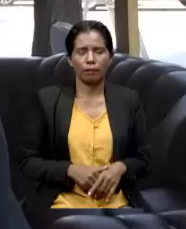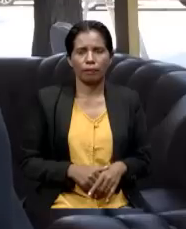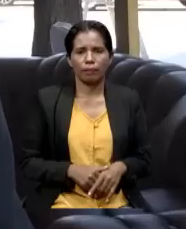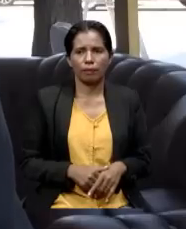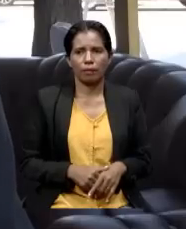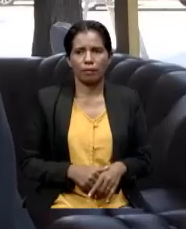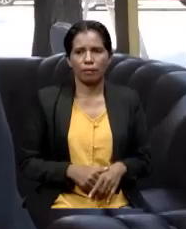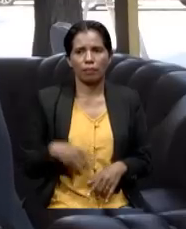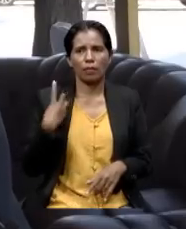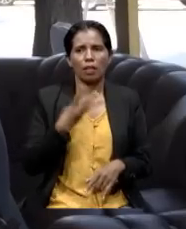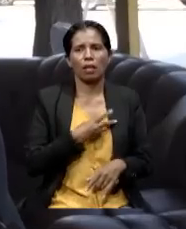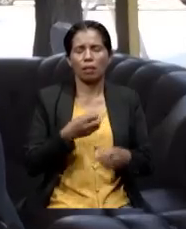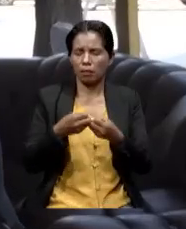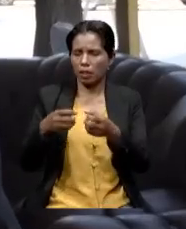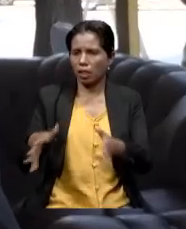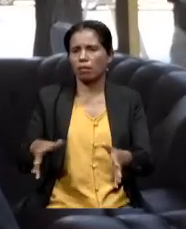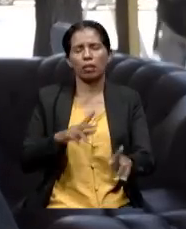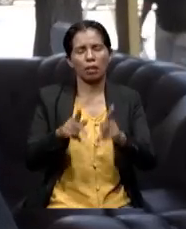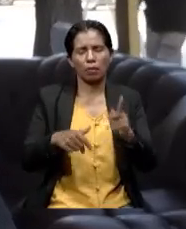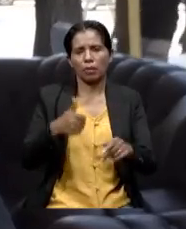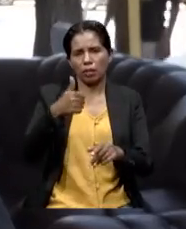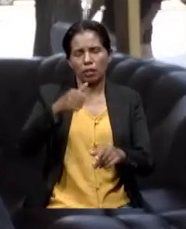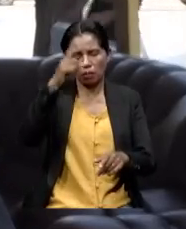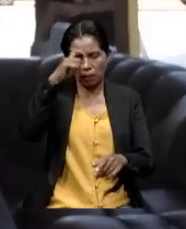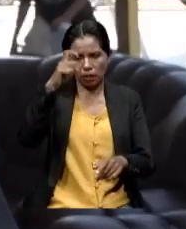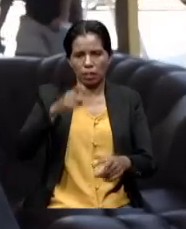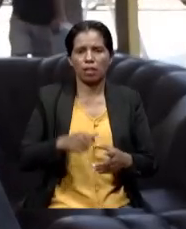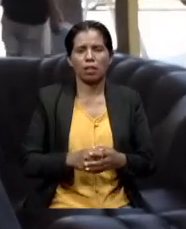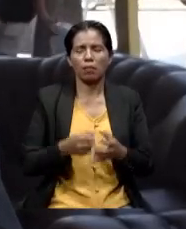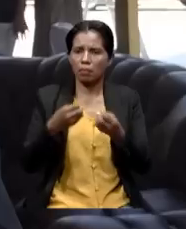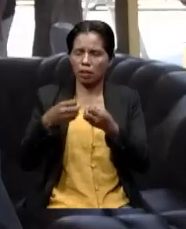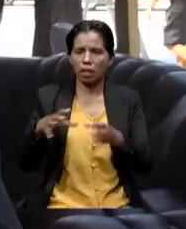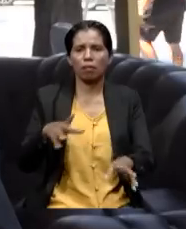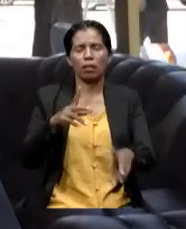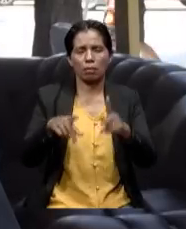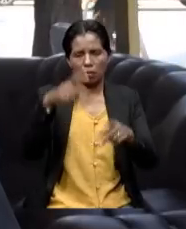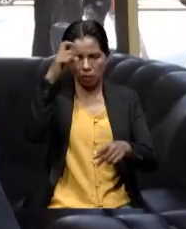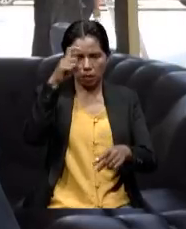A mim lá com a minha dia que ida, lá com a minha ida que.